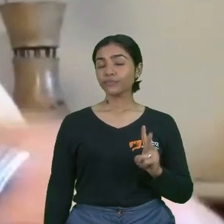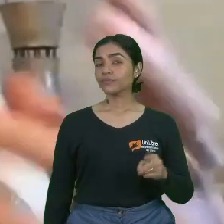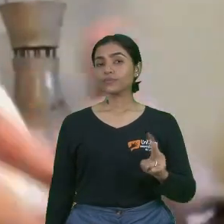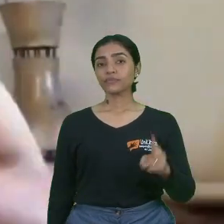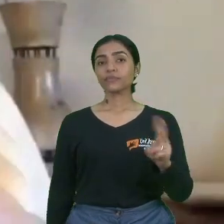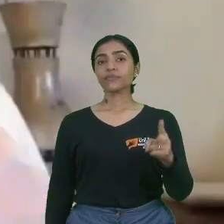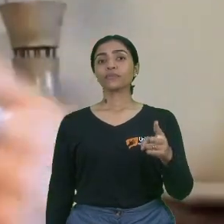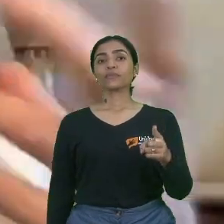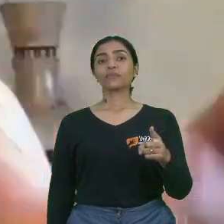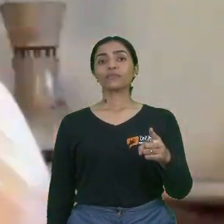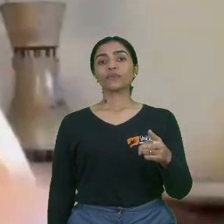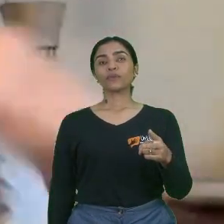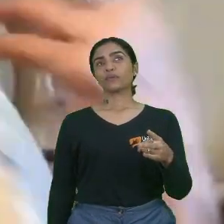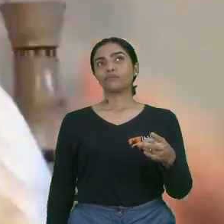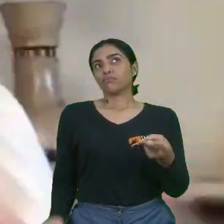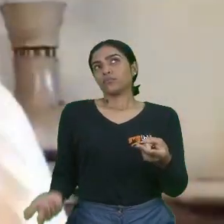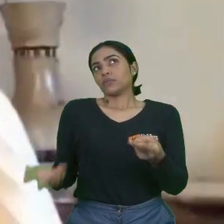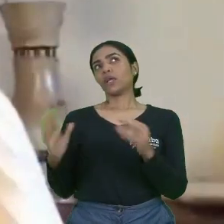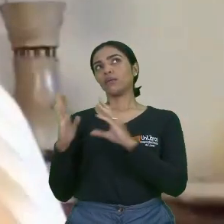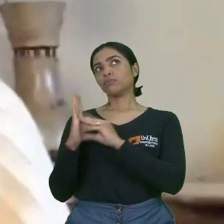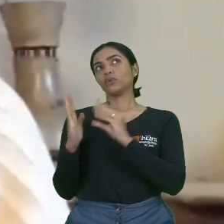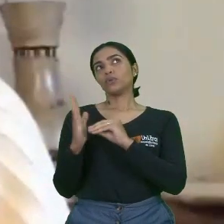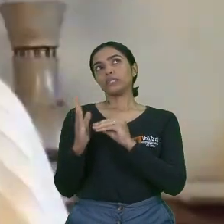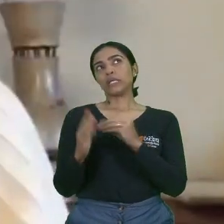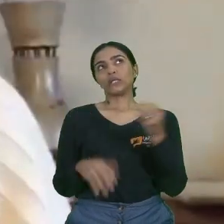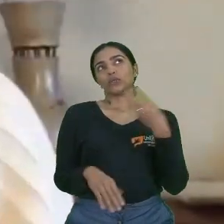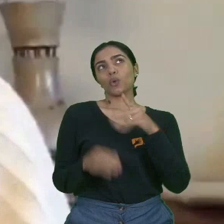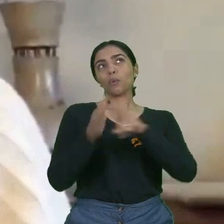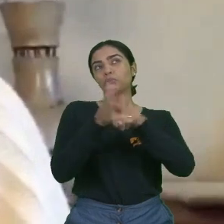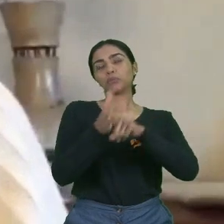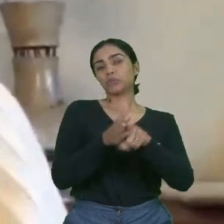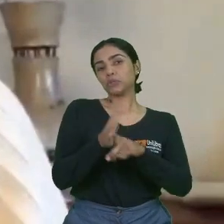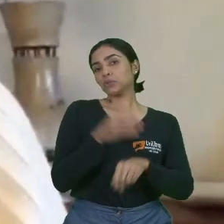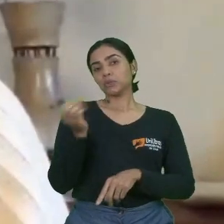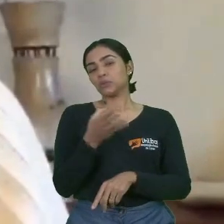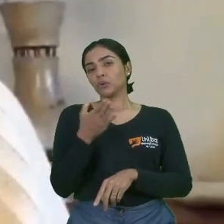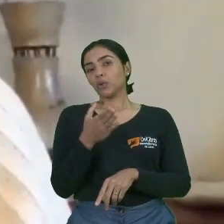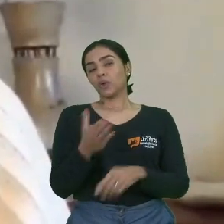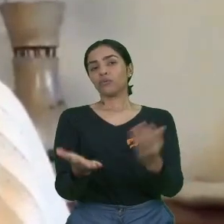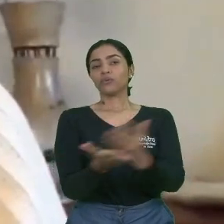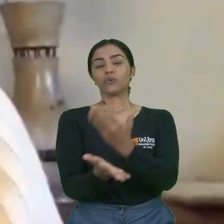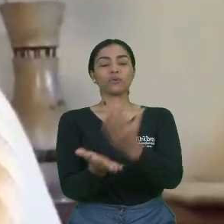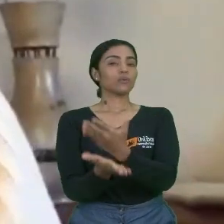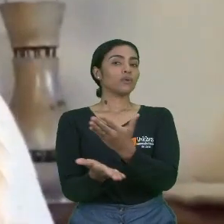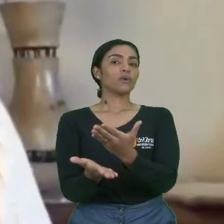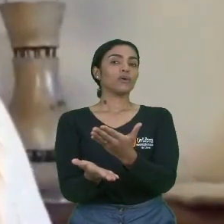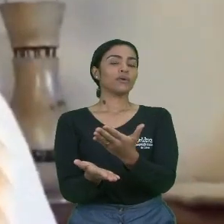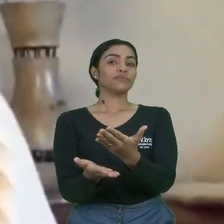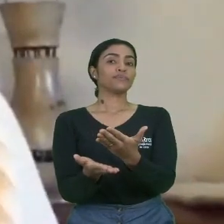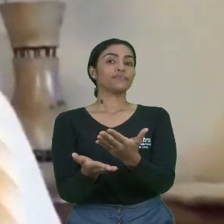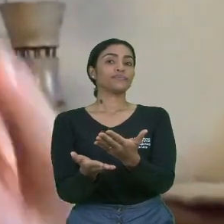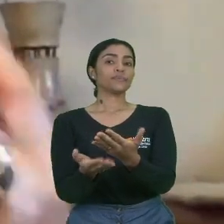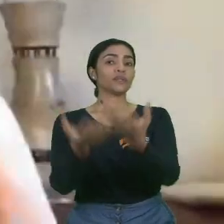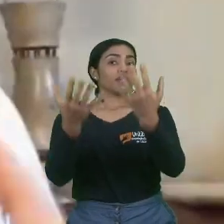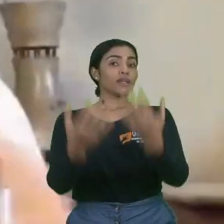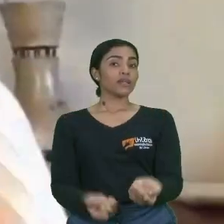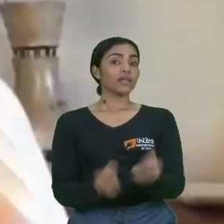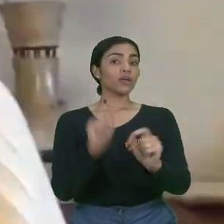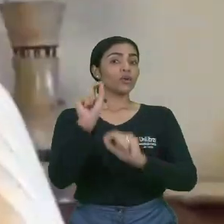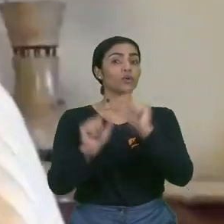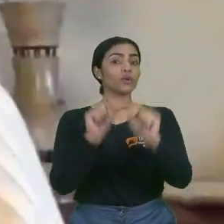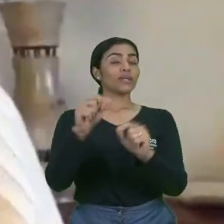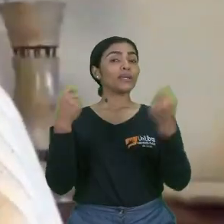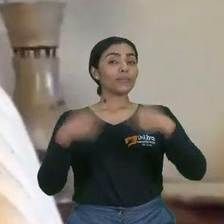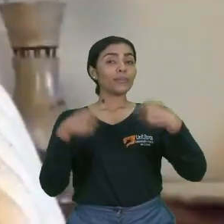embora tenhamos novos formatos novos pesquisadores mas ele tá atendendo ainda aquilo que se